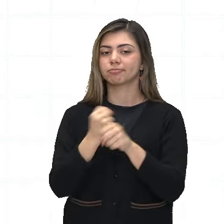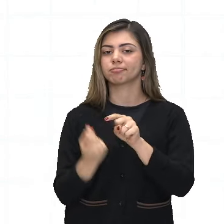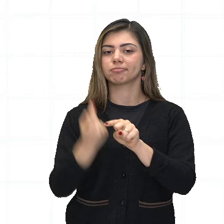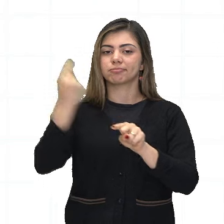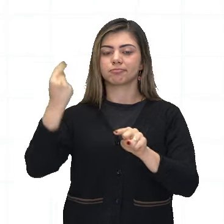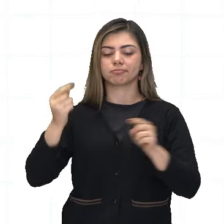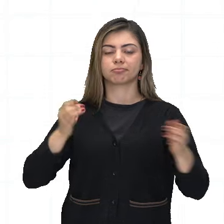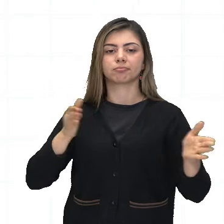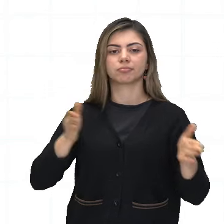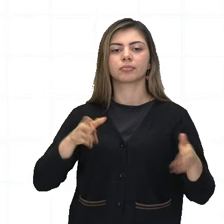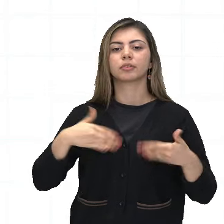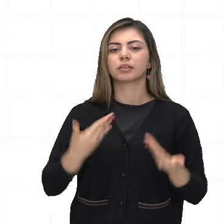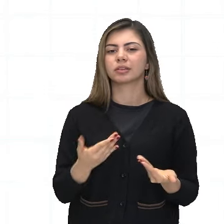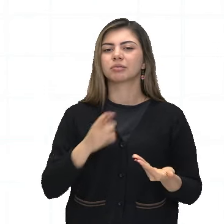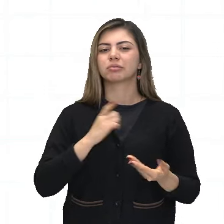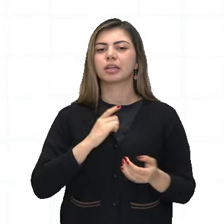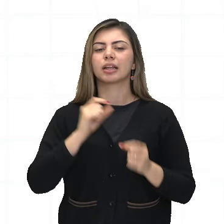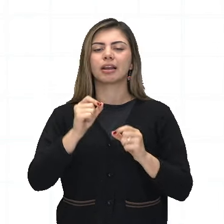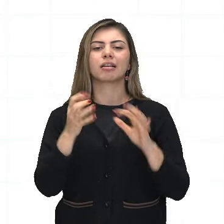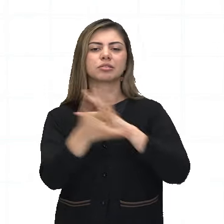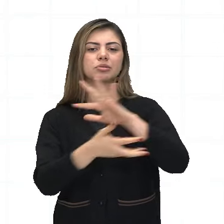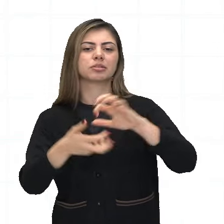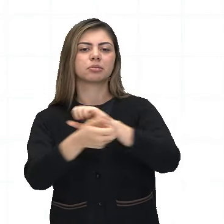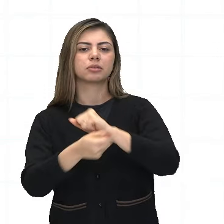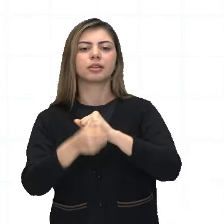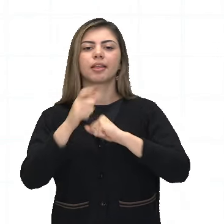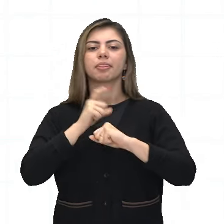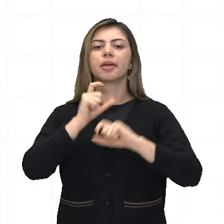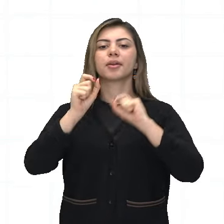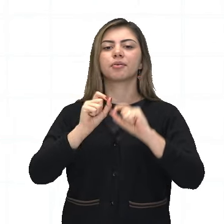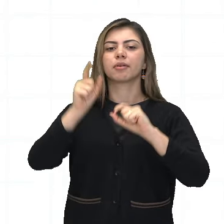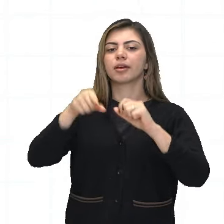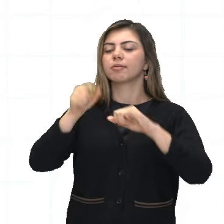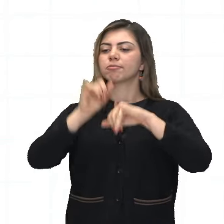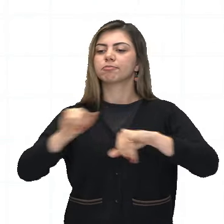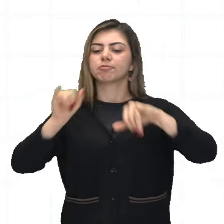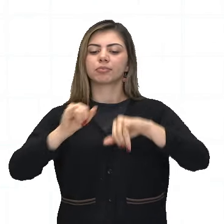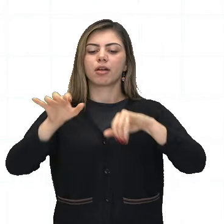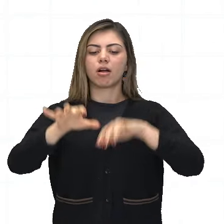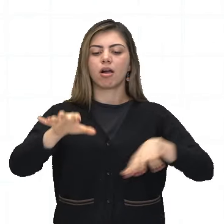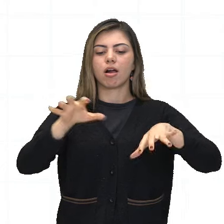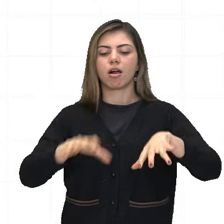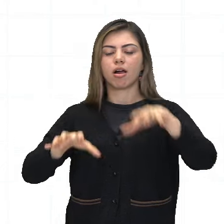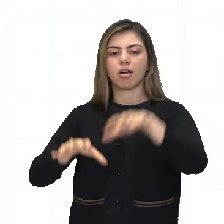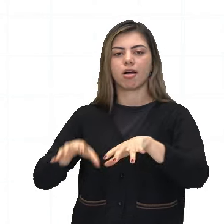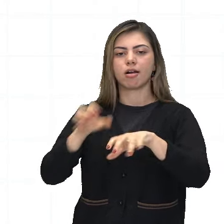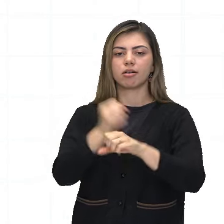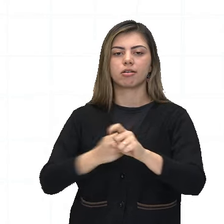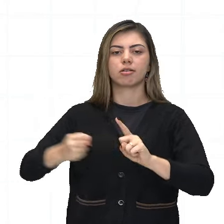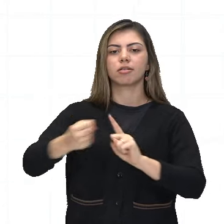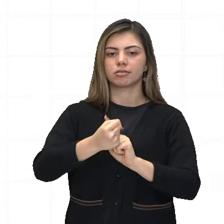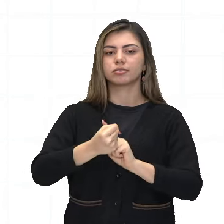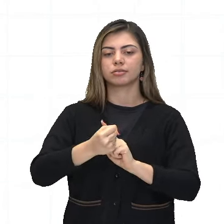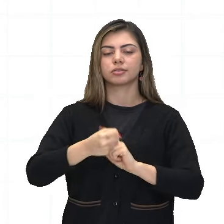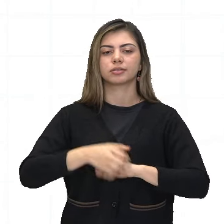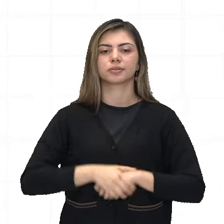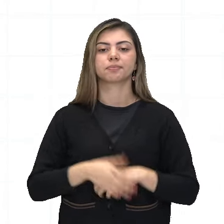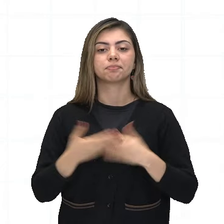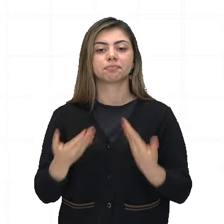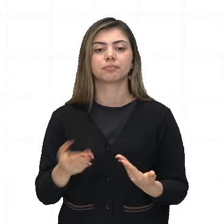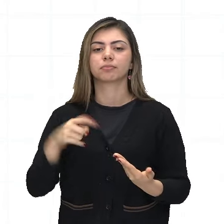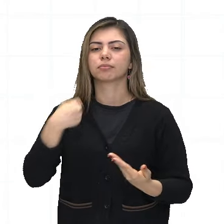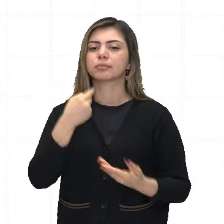o conceito de sustentabilidade tem ganhado cada vez mais destaque em diversas áreas da sociedade a